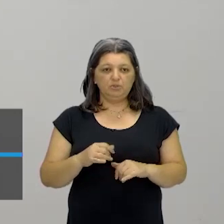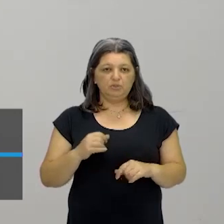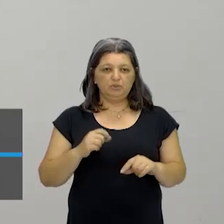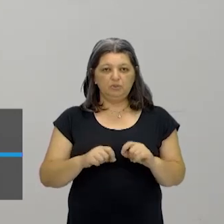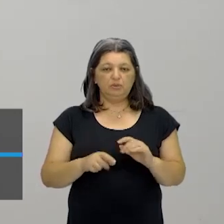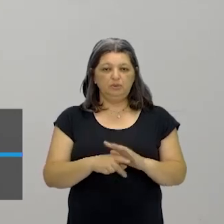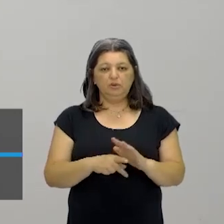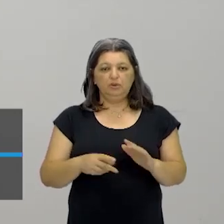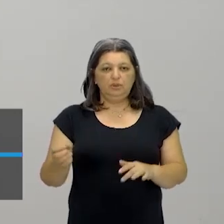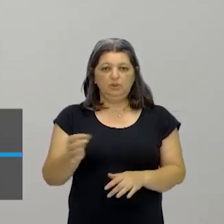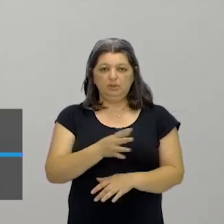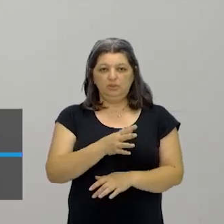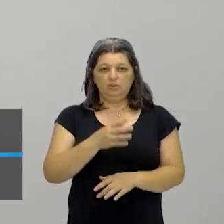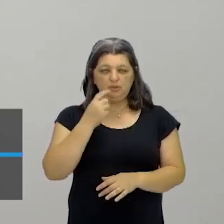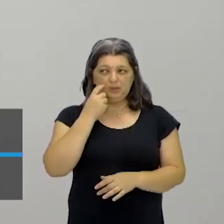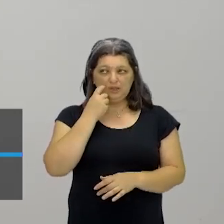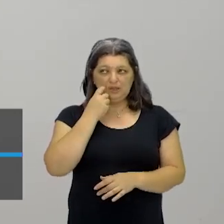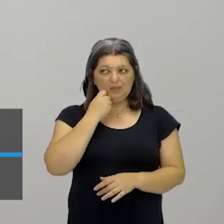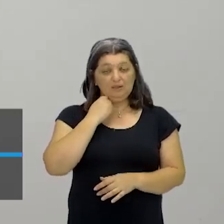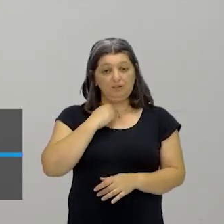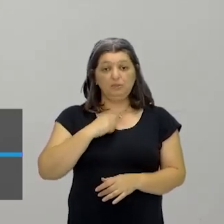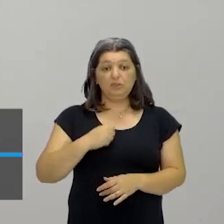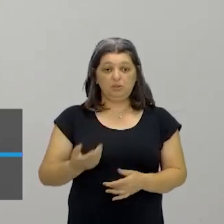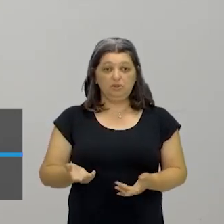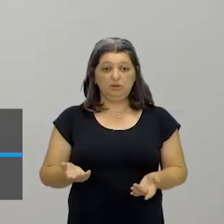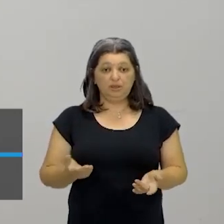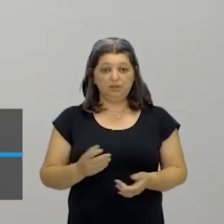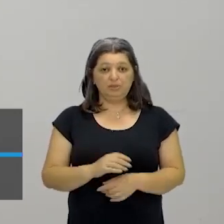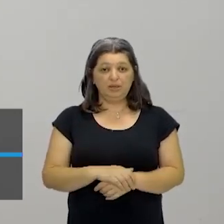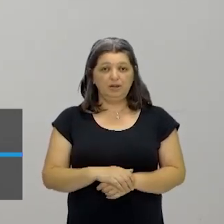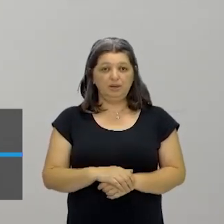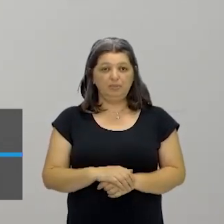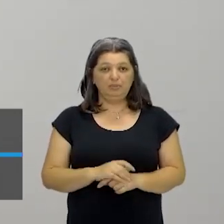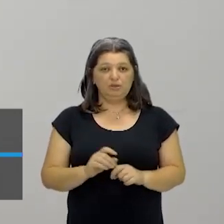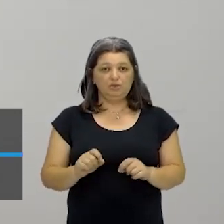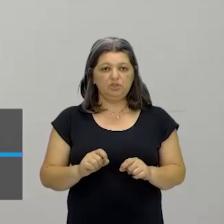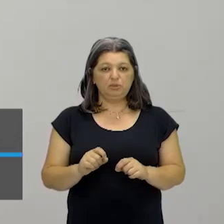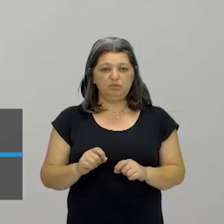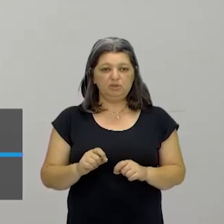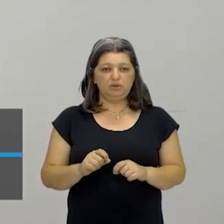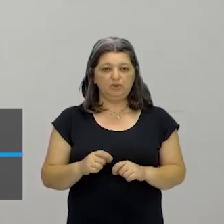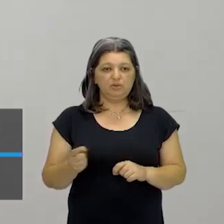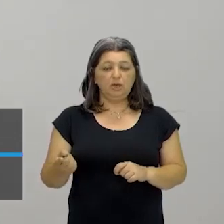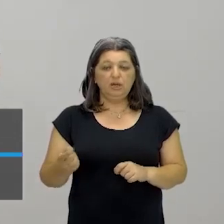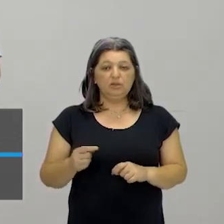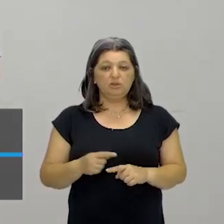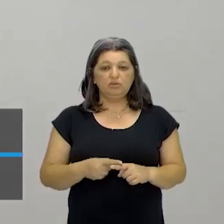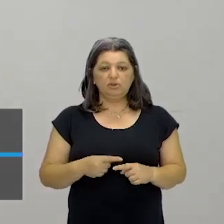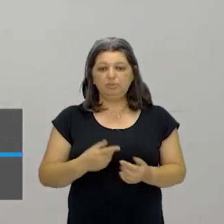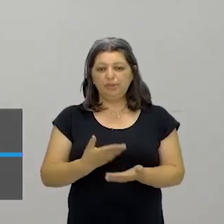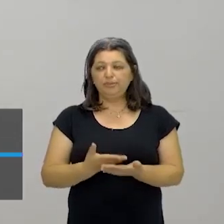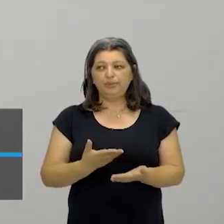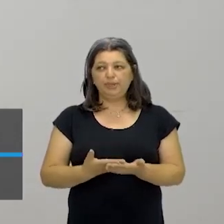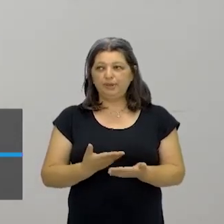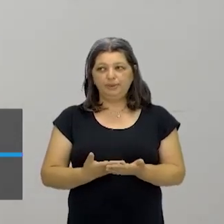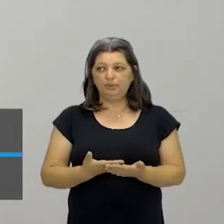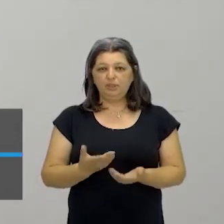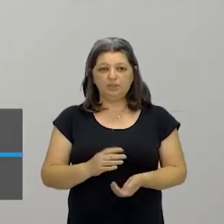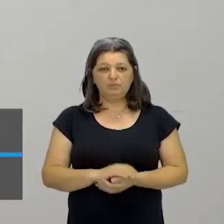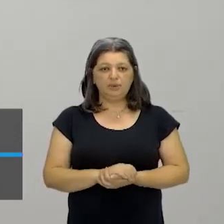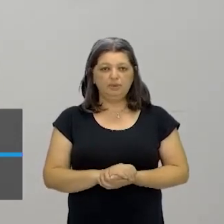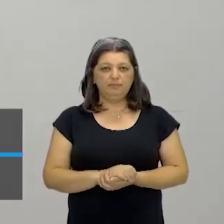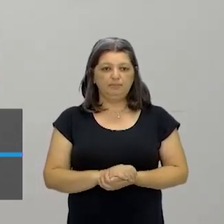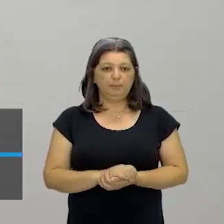new mesmo? Será que é um novo tipo de discriminação? Ok? É isso que a gente vai trabalhar na aula de hoje Não é um tópico dos